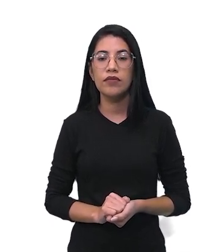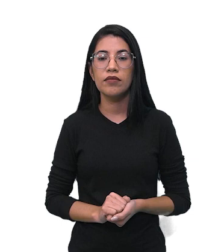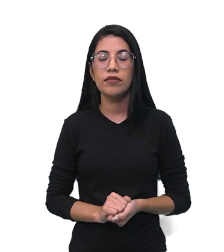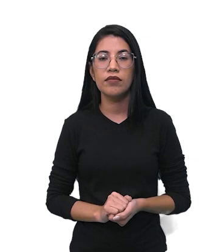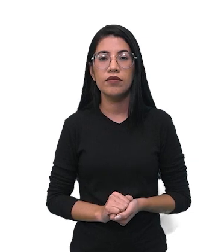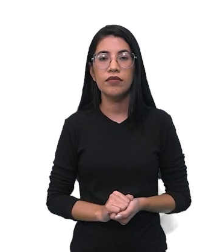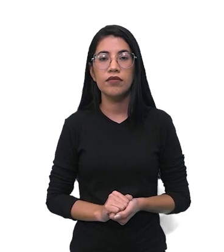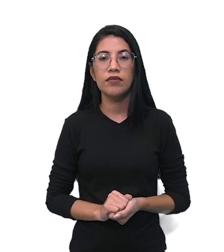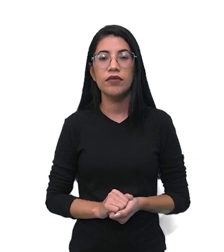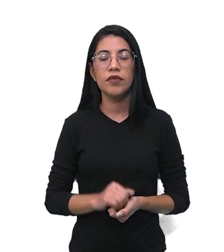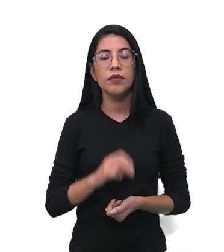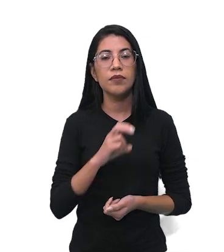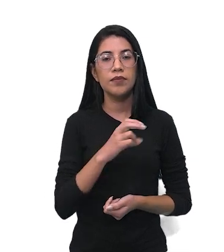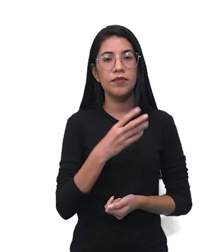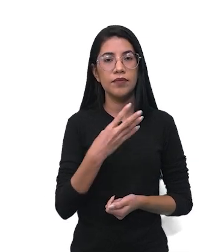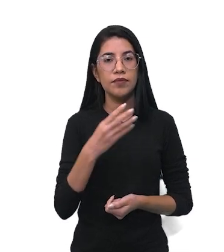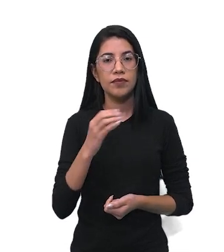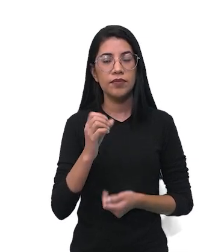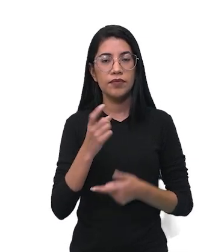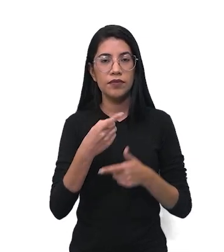540 dividido para 3,